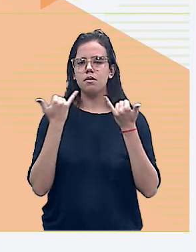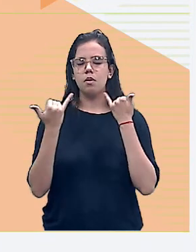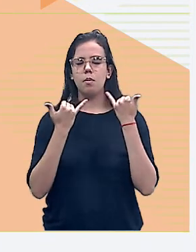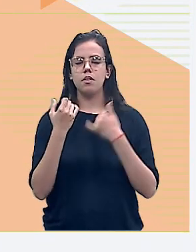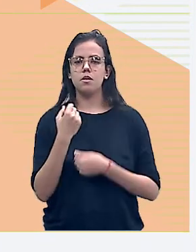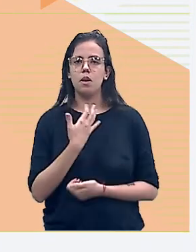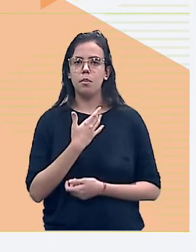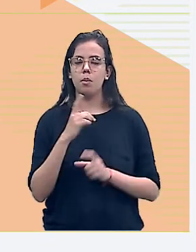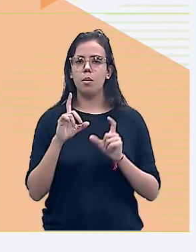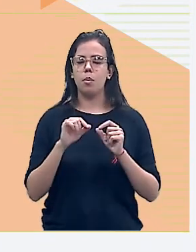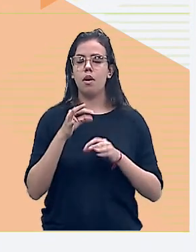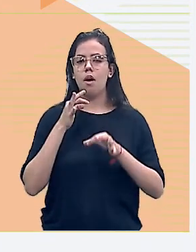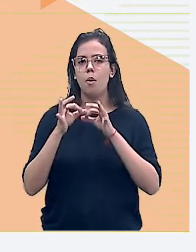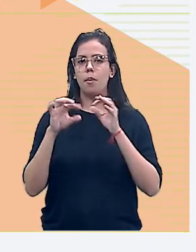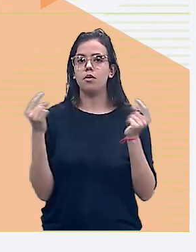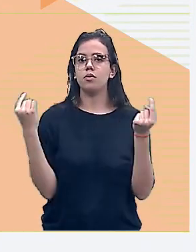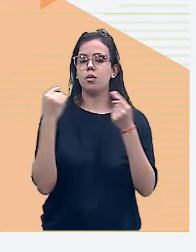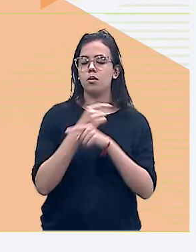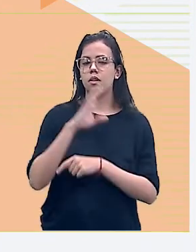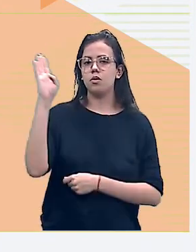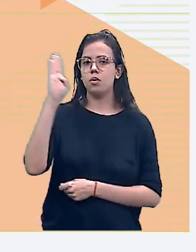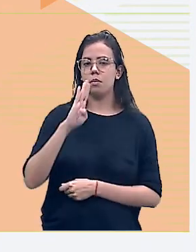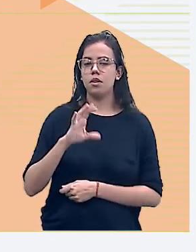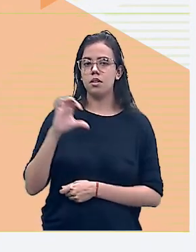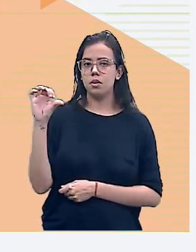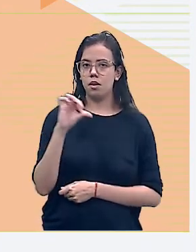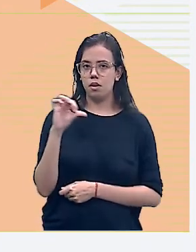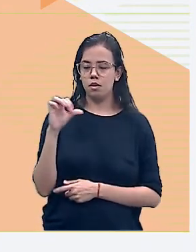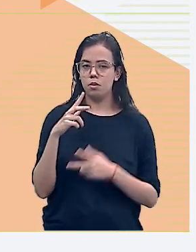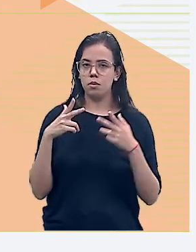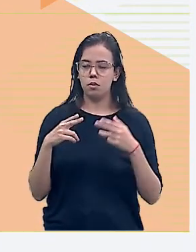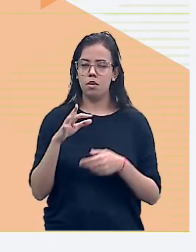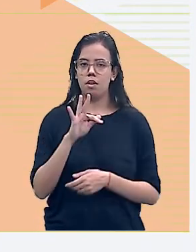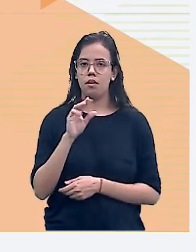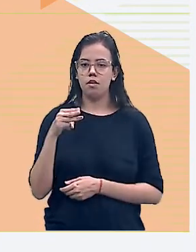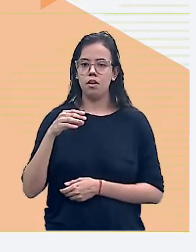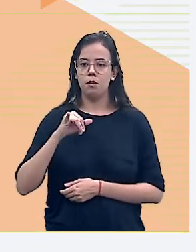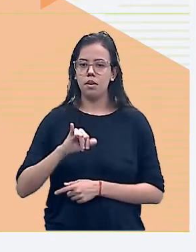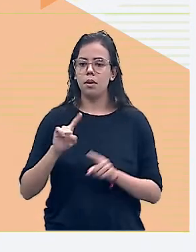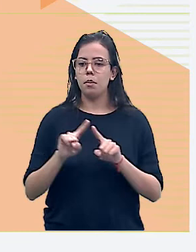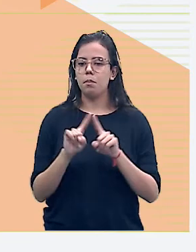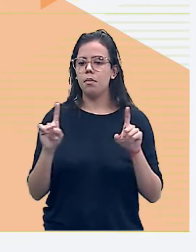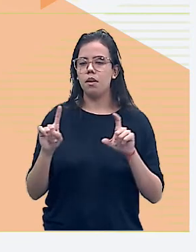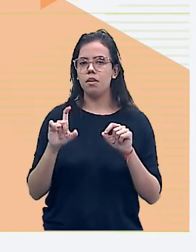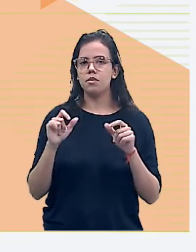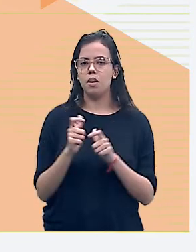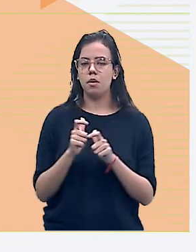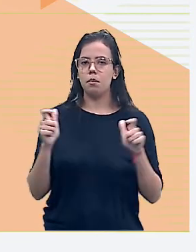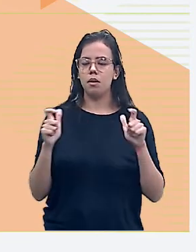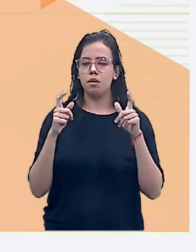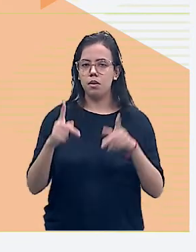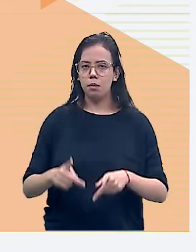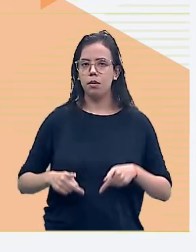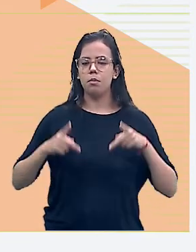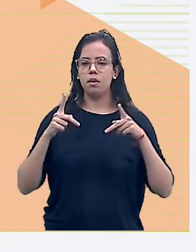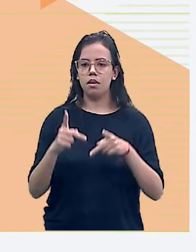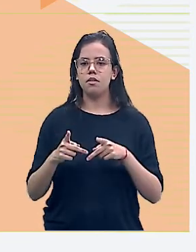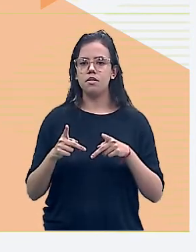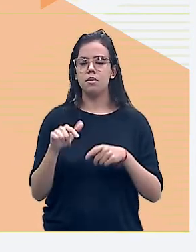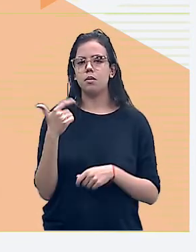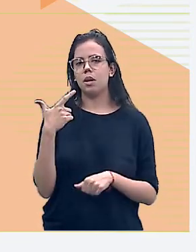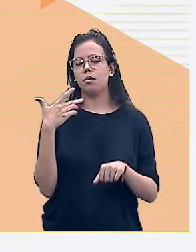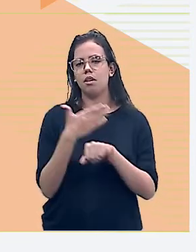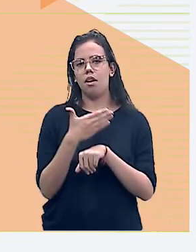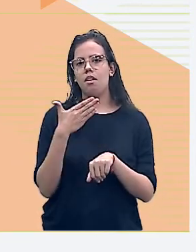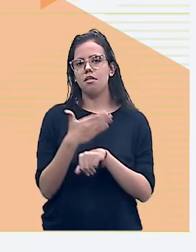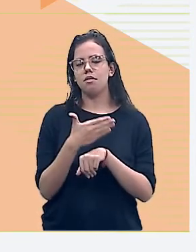argumento de contraste o Brasil a culpa não é uma posição de acordo com FM E no entanto grande parte da sua popular da sua população